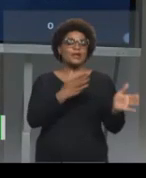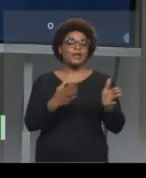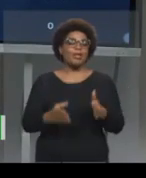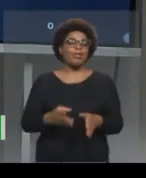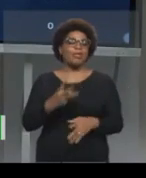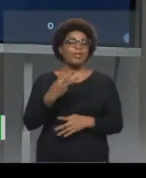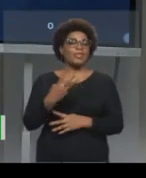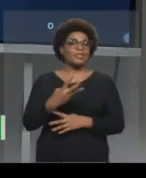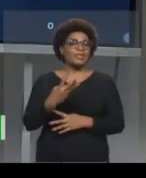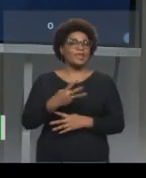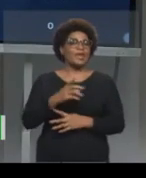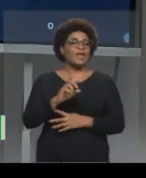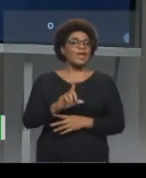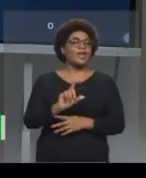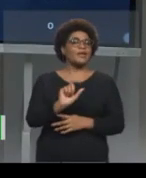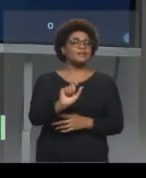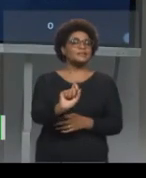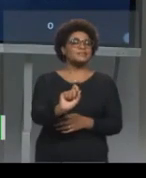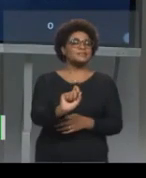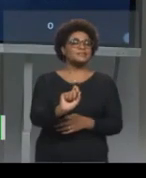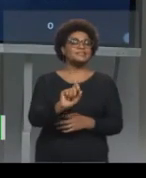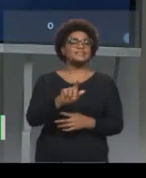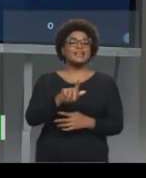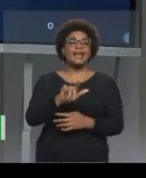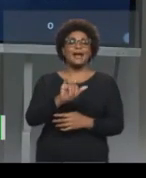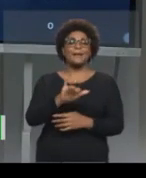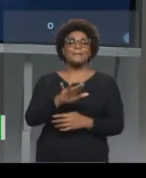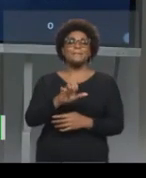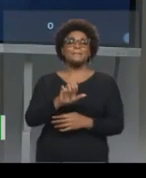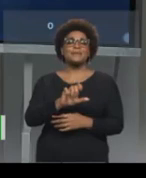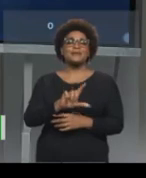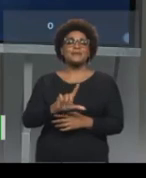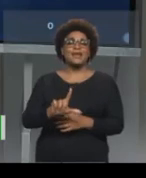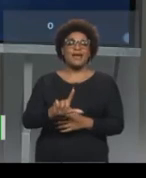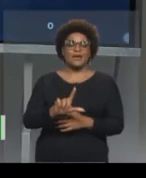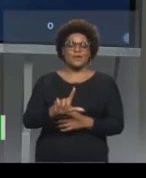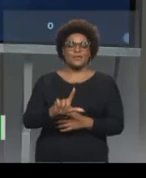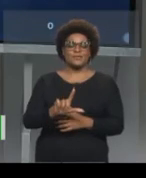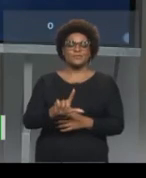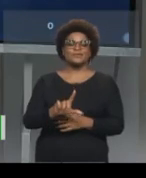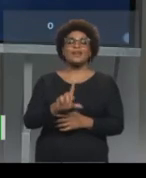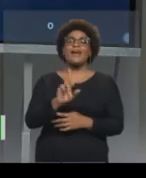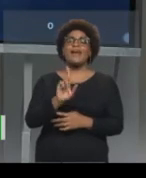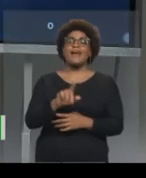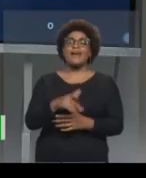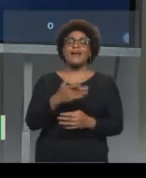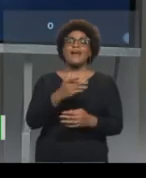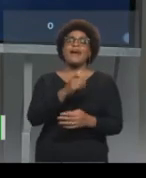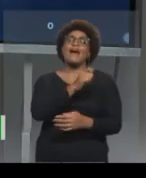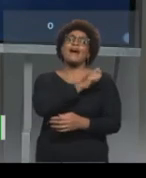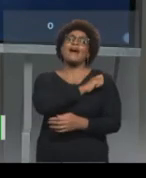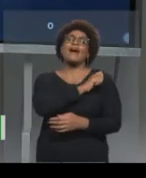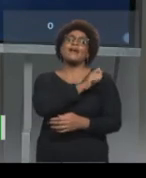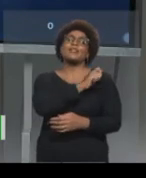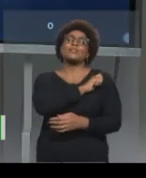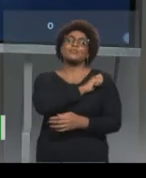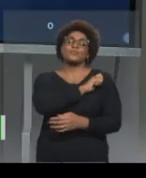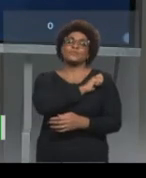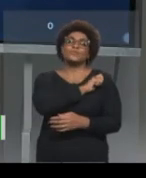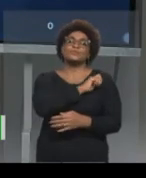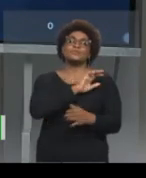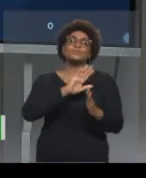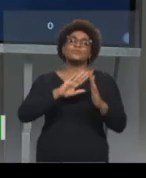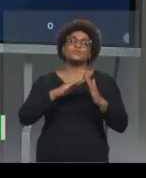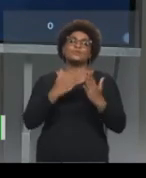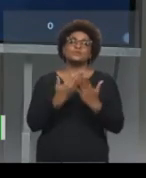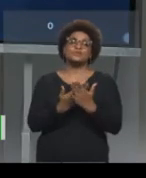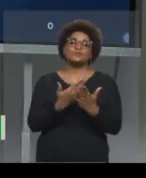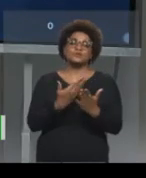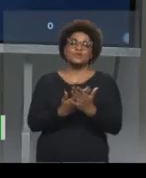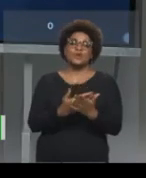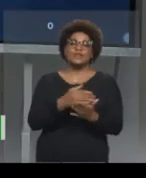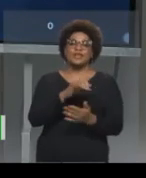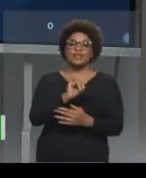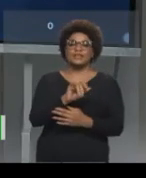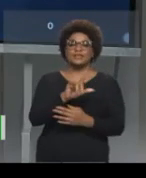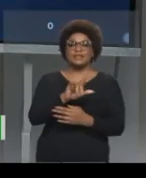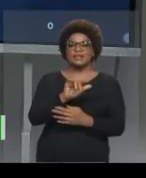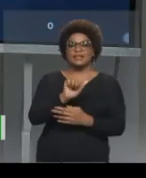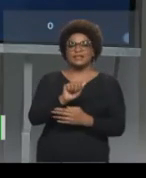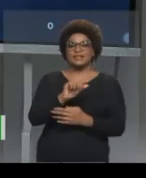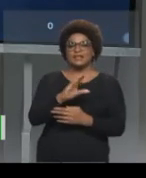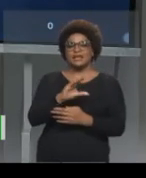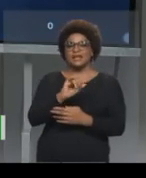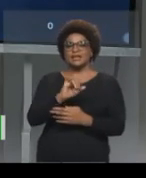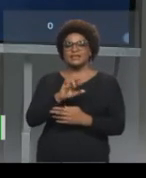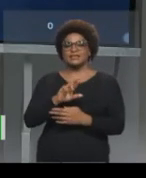bloco, é do Gabriel Rodrigues Botelho. Ele é estudante da Escola Estadual Ilarcir Pereira, do município de